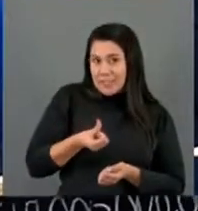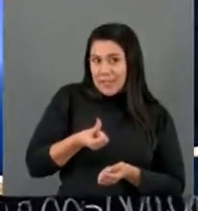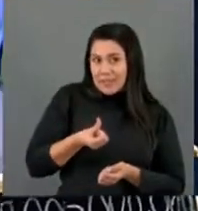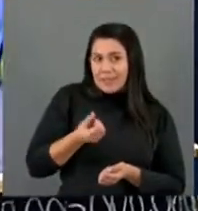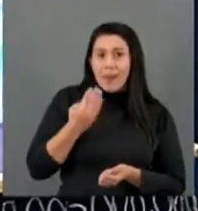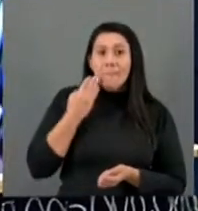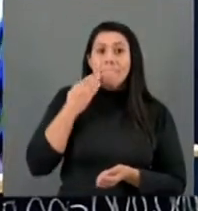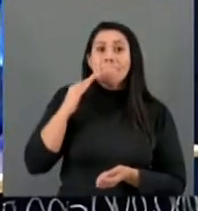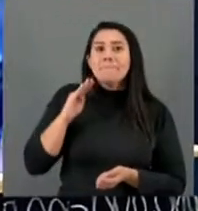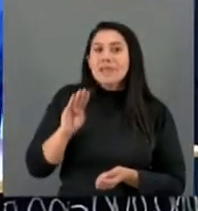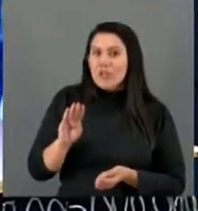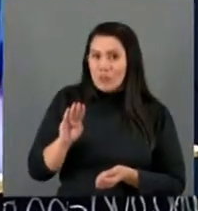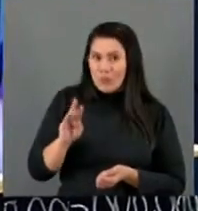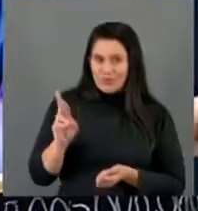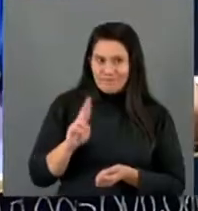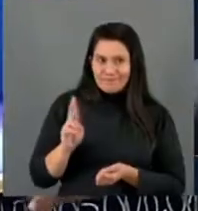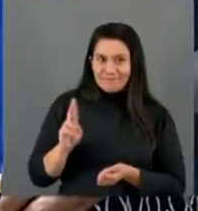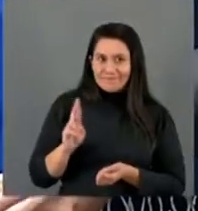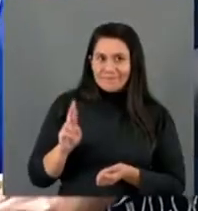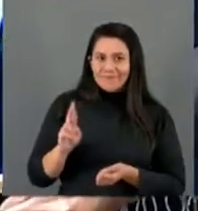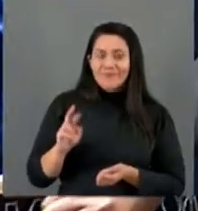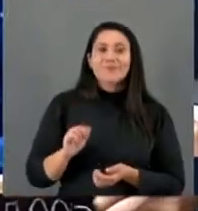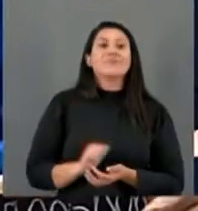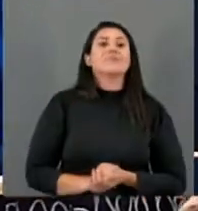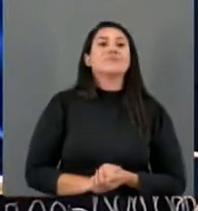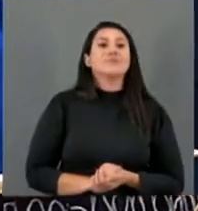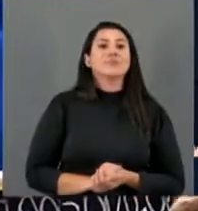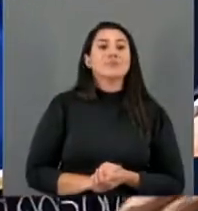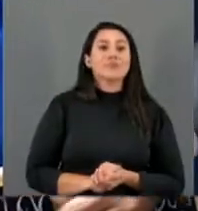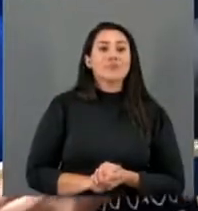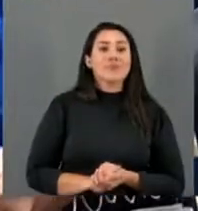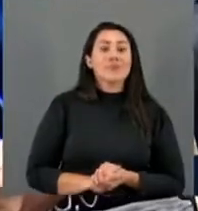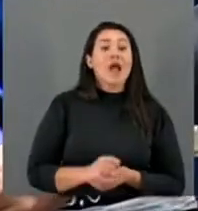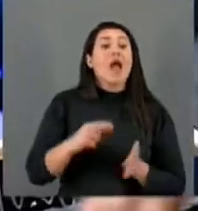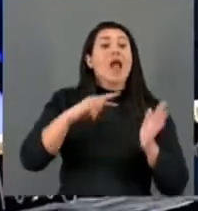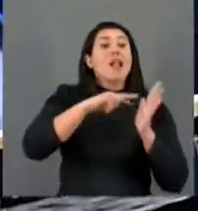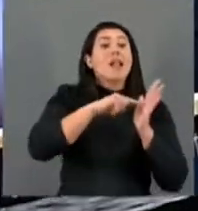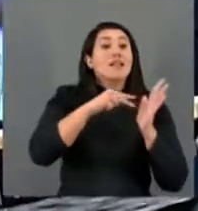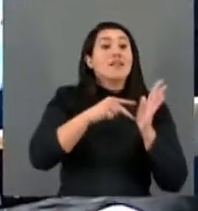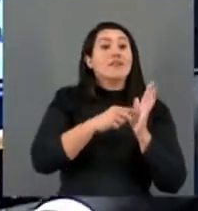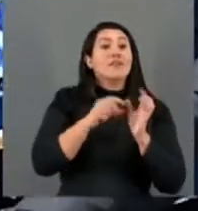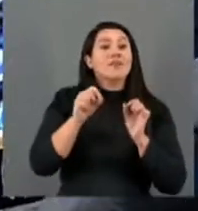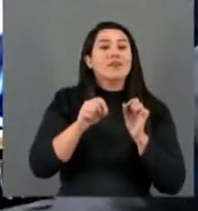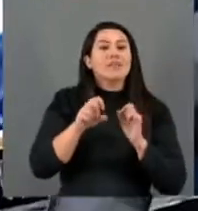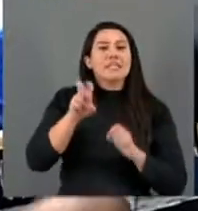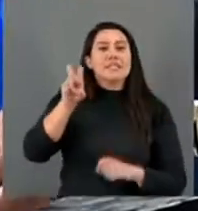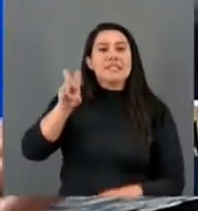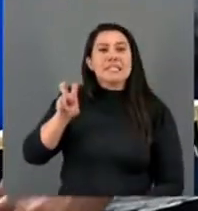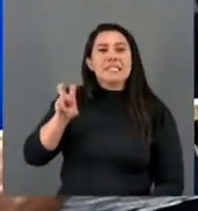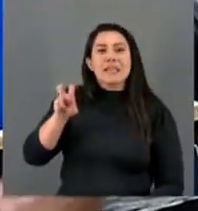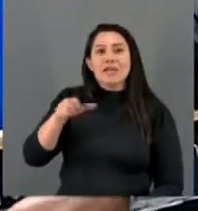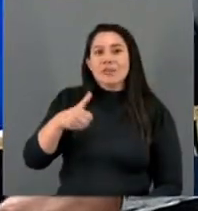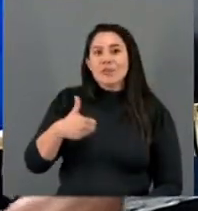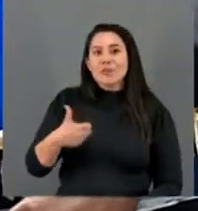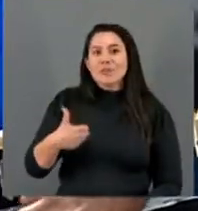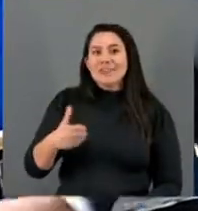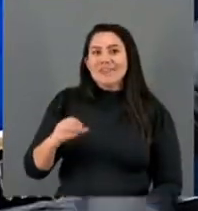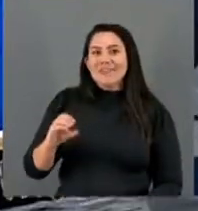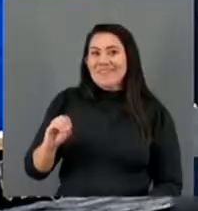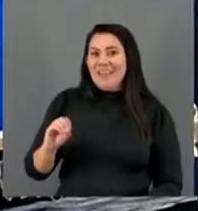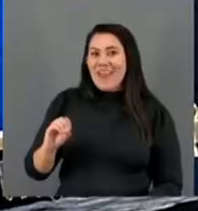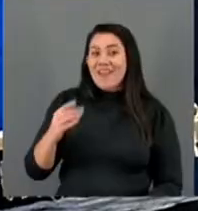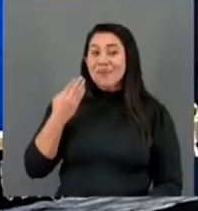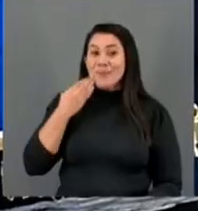todo o programa Bolsa Família. Isso quer dizer que 510 bilhões, se fossem economizados a uma taxa de